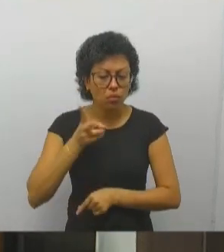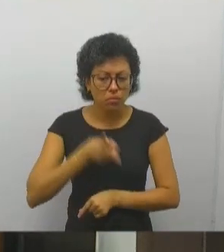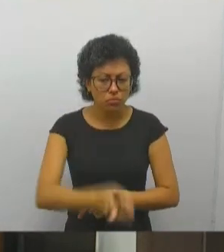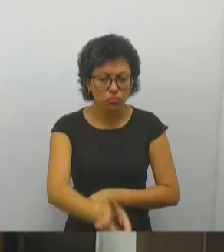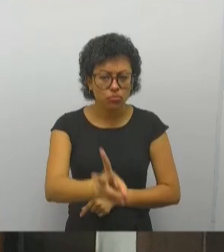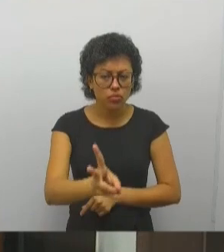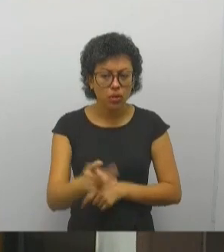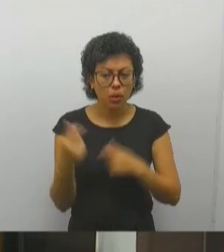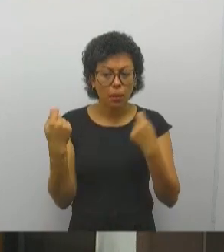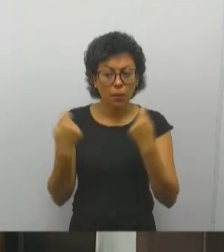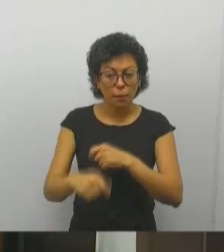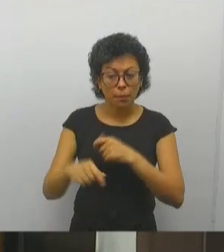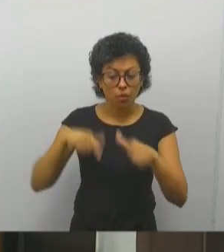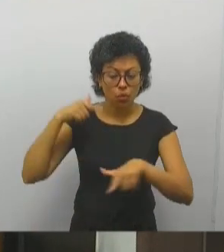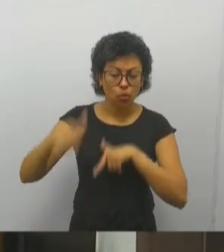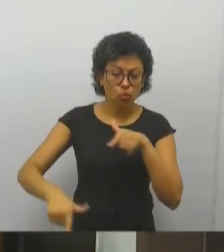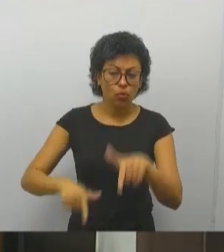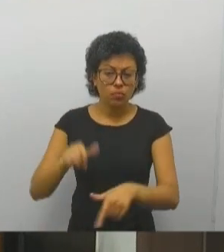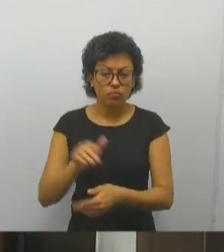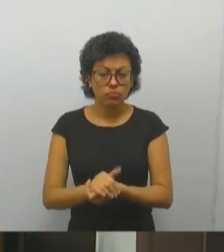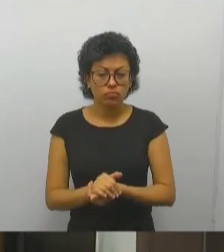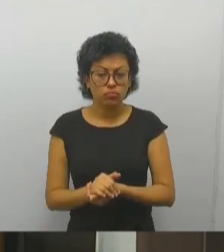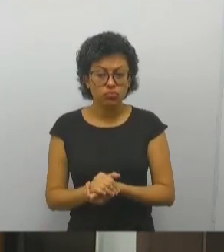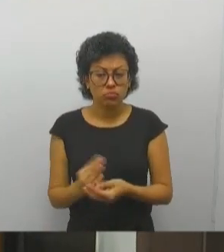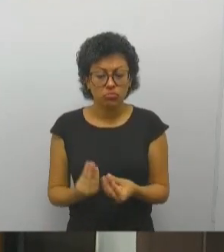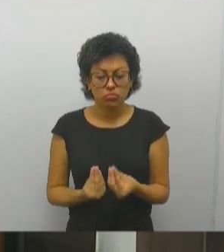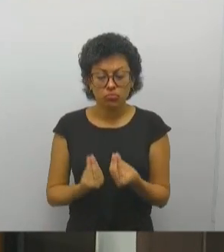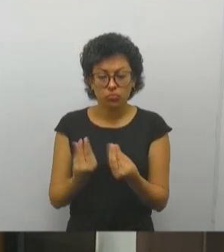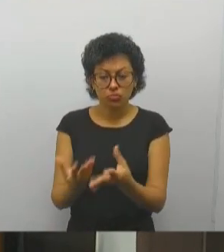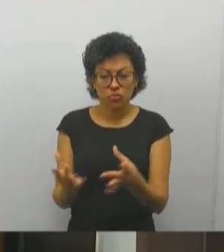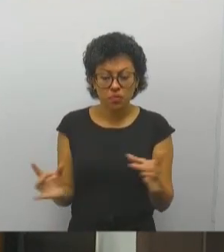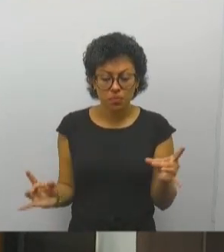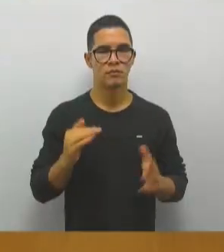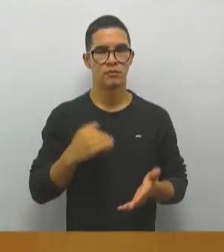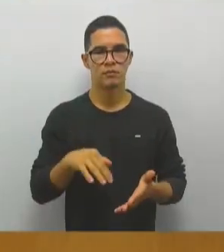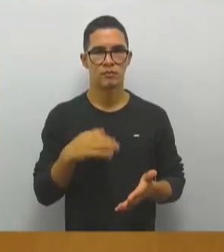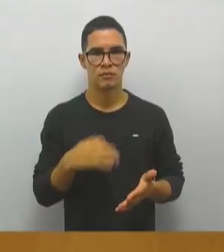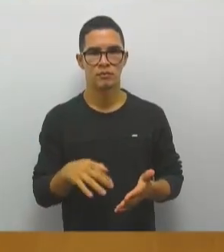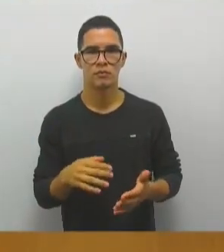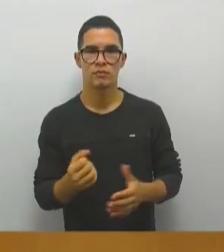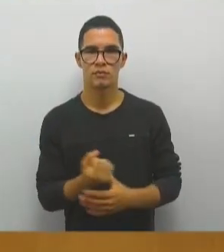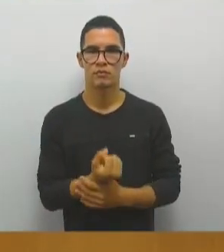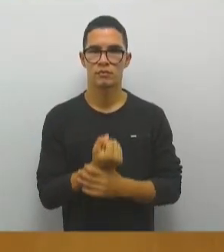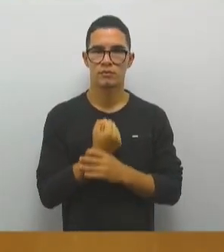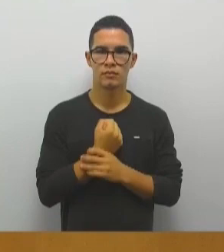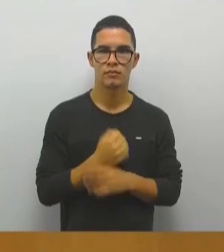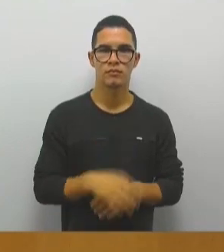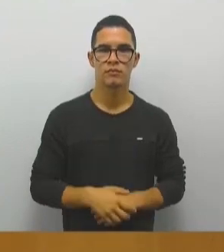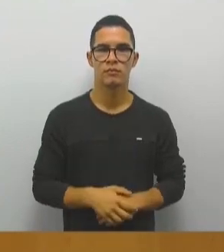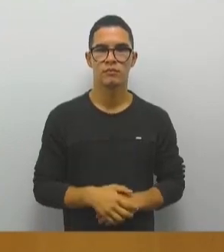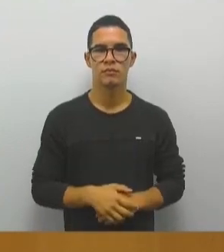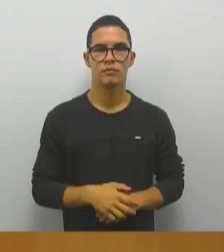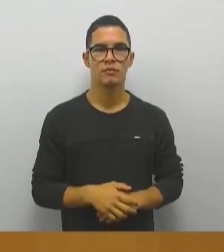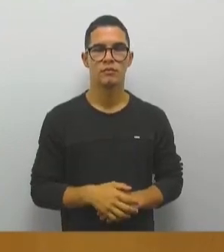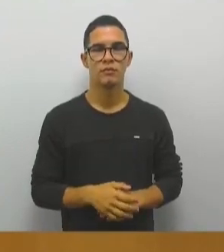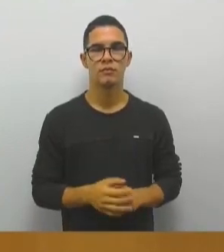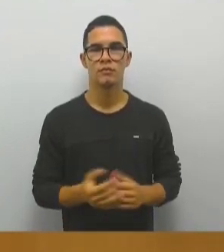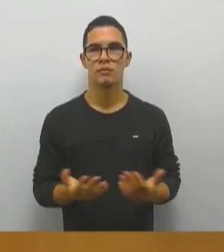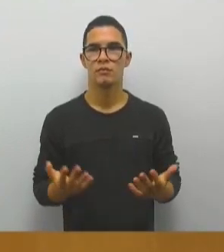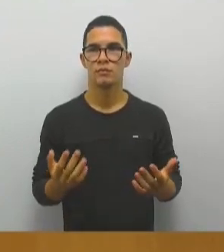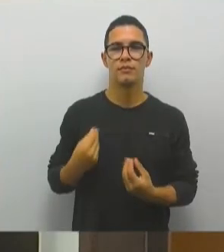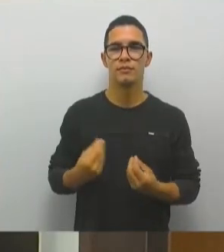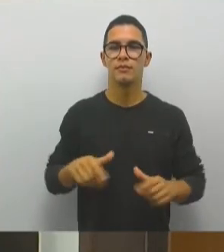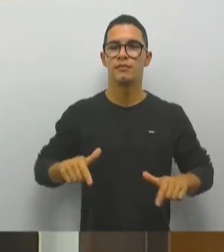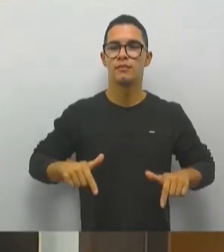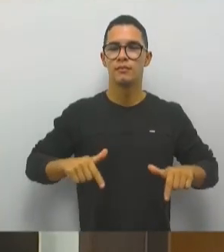vezes que pegou a sua função pública entregou o que foi dado na sua mão o vereador dud do Turismo também homenageou a